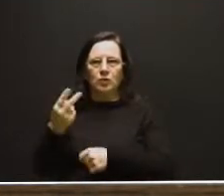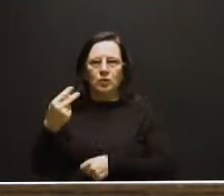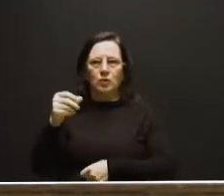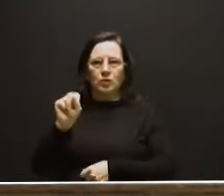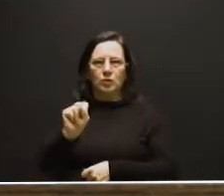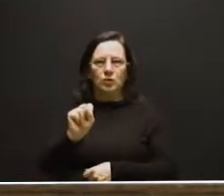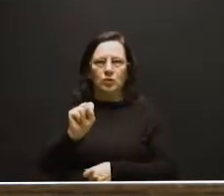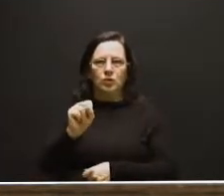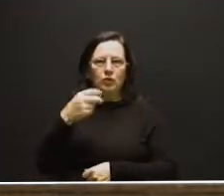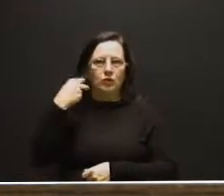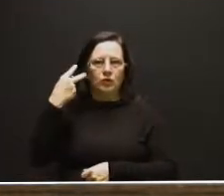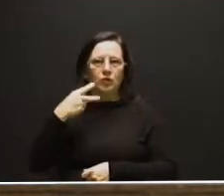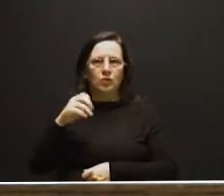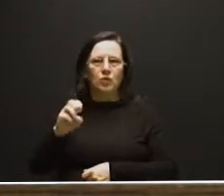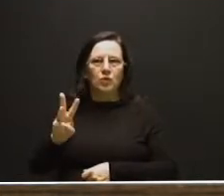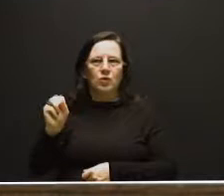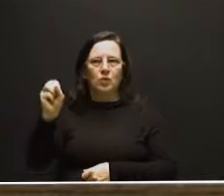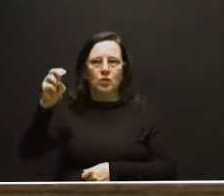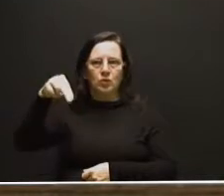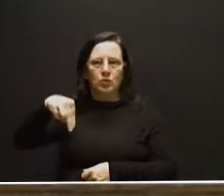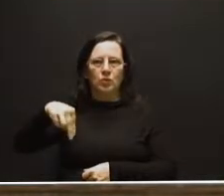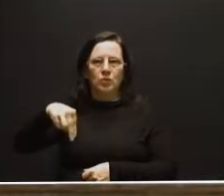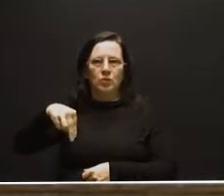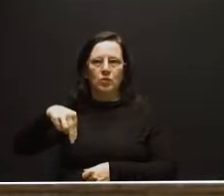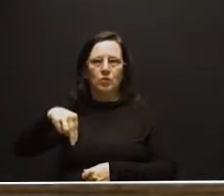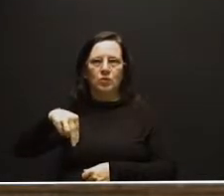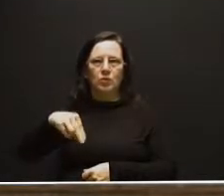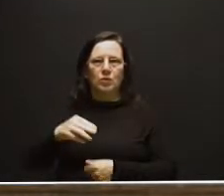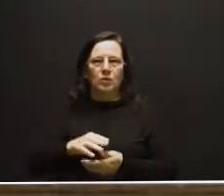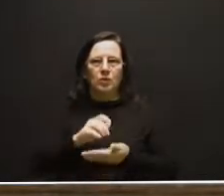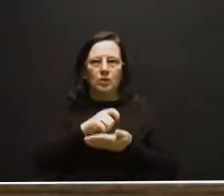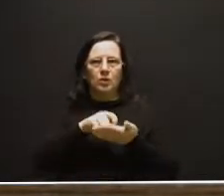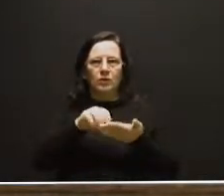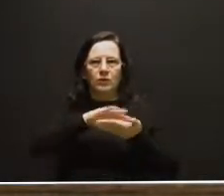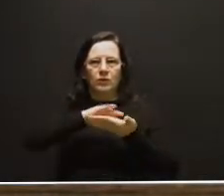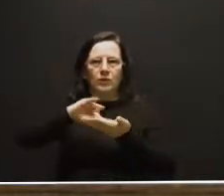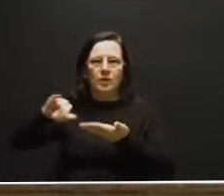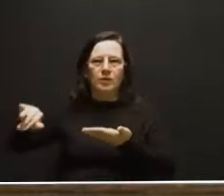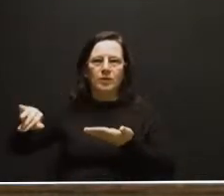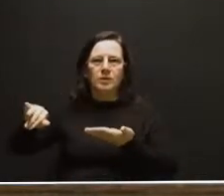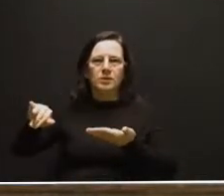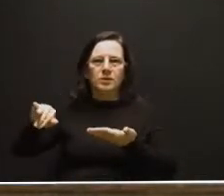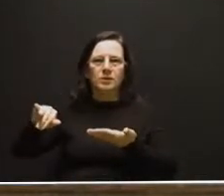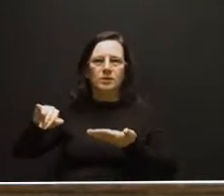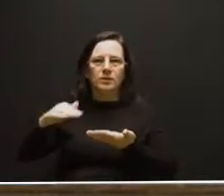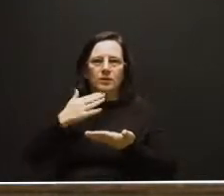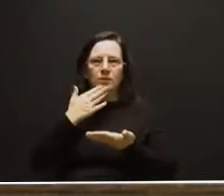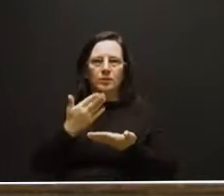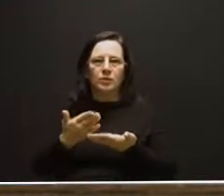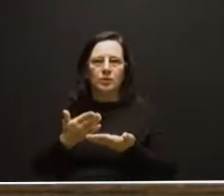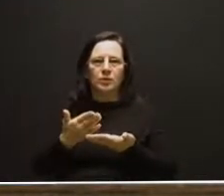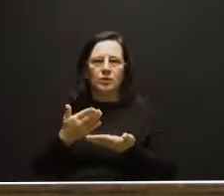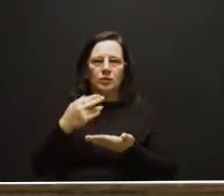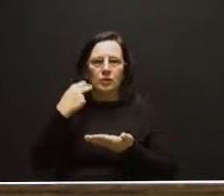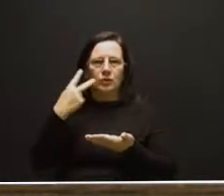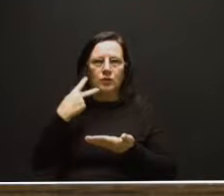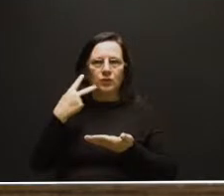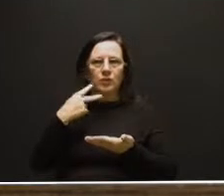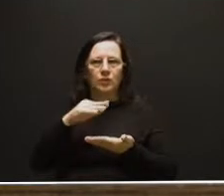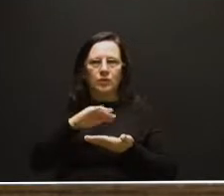autoria vereador wilson pinto dos reis a propositura foi retirado da pauta por solicitação do